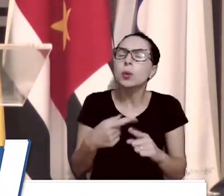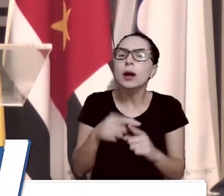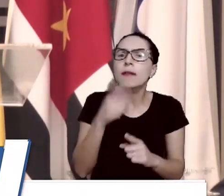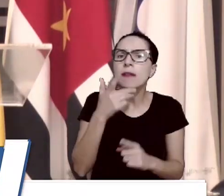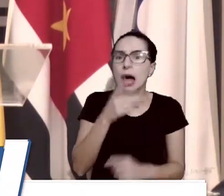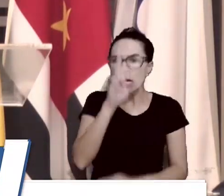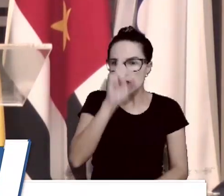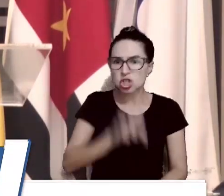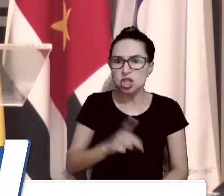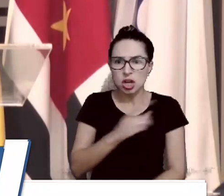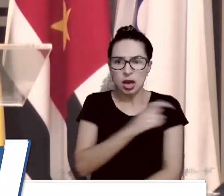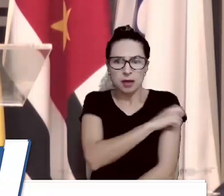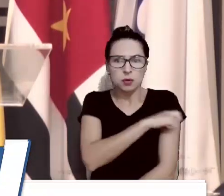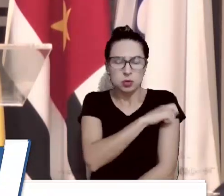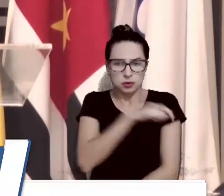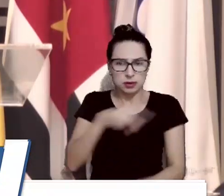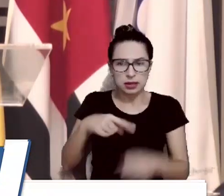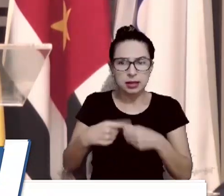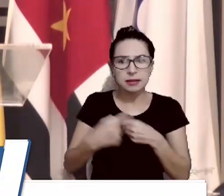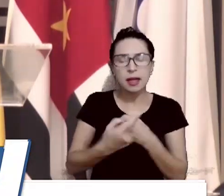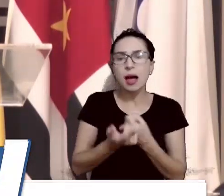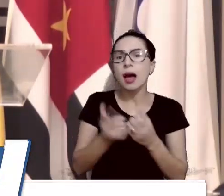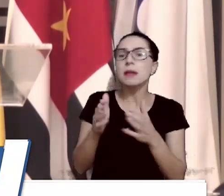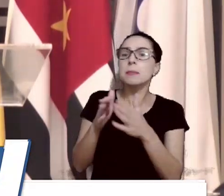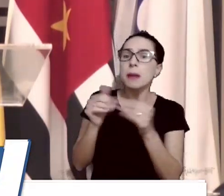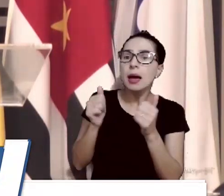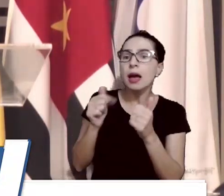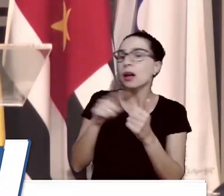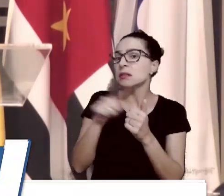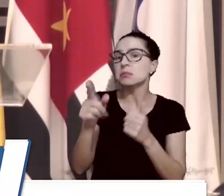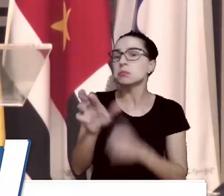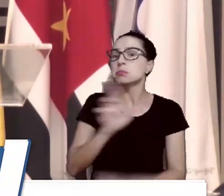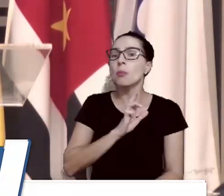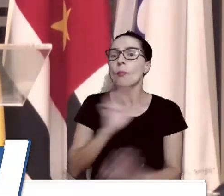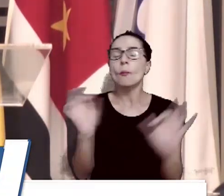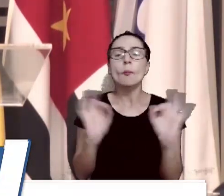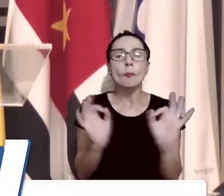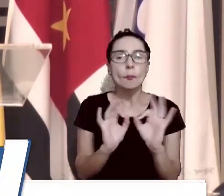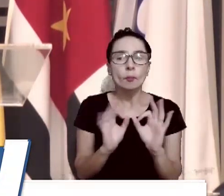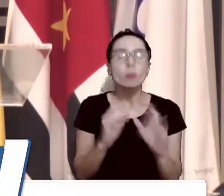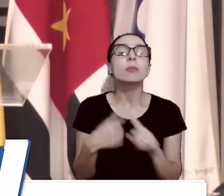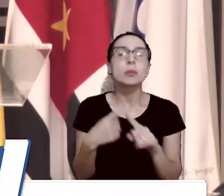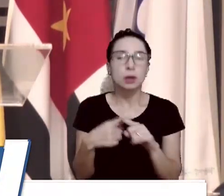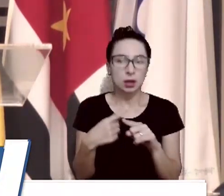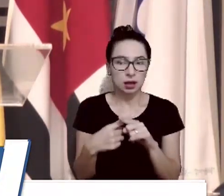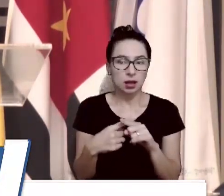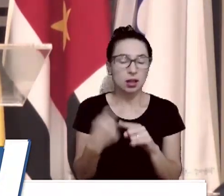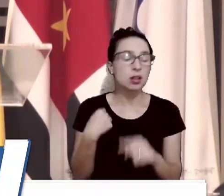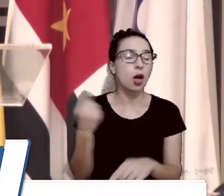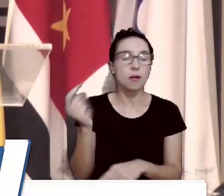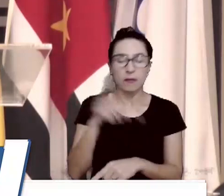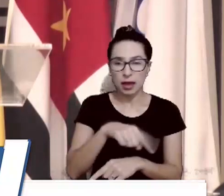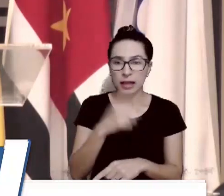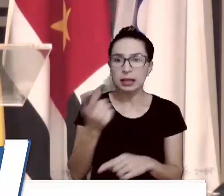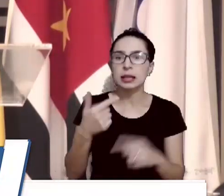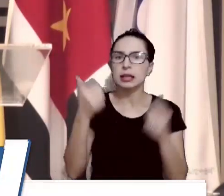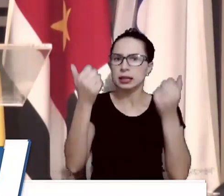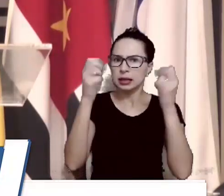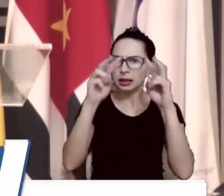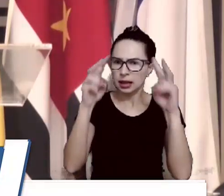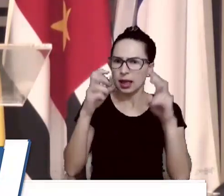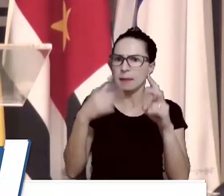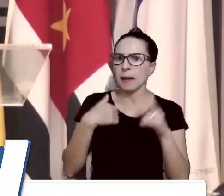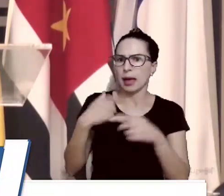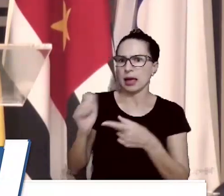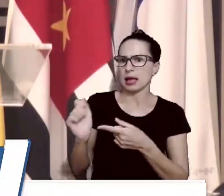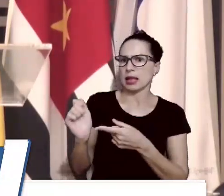estudantes na nossa cidade, as solicitações que a gente faz não têm resposta? Por que quando a gente vem aqui trazer algo que é caro para a classe